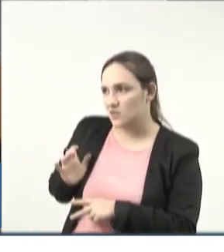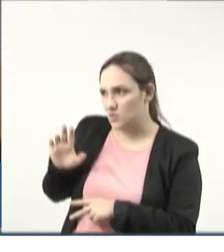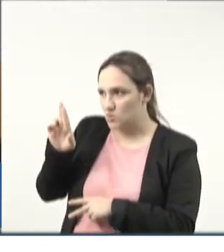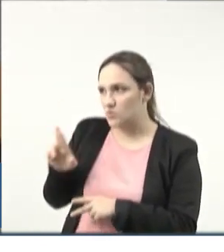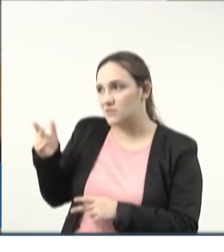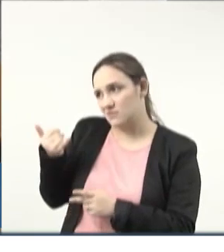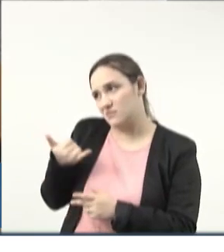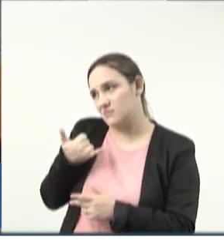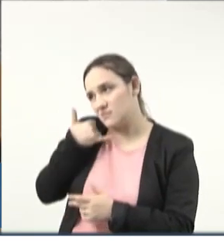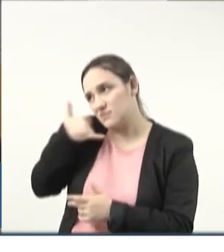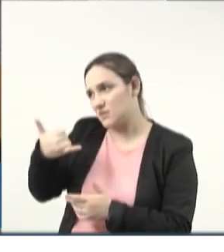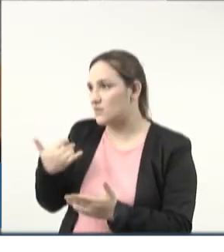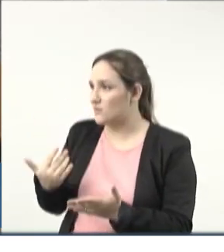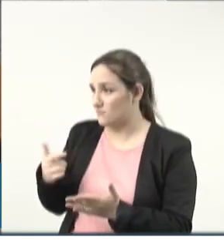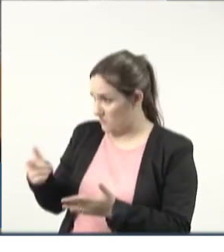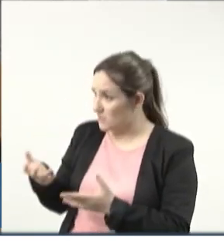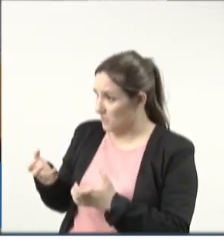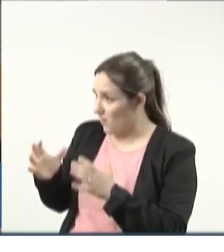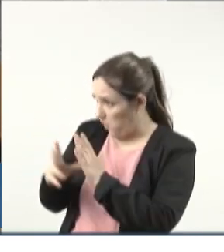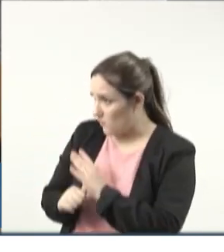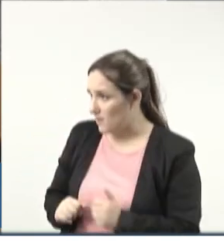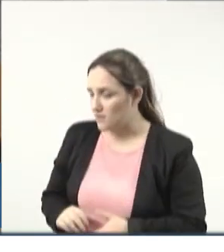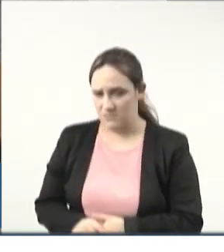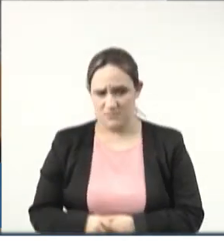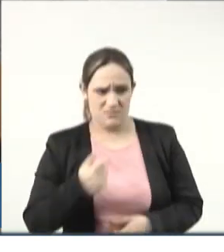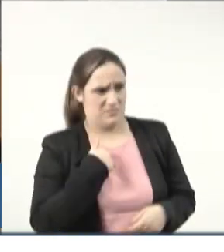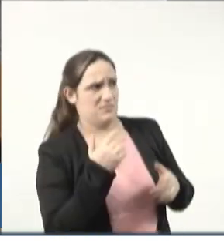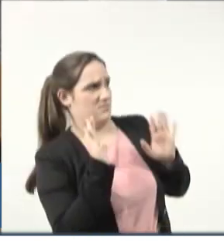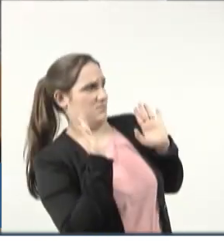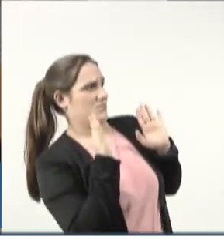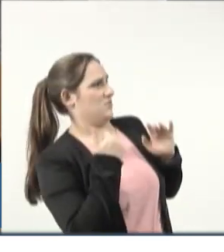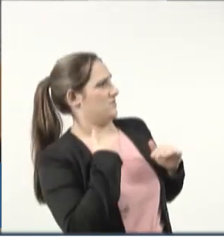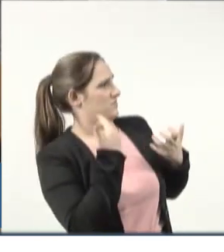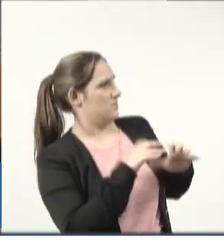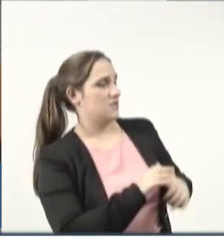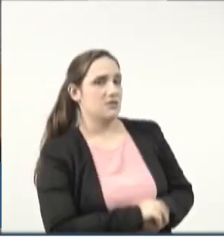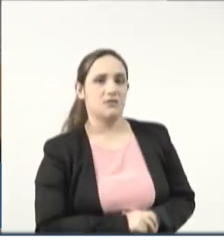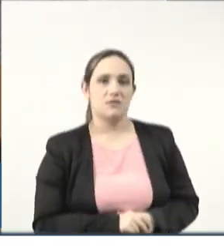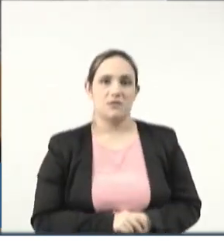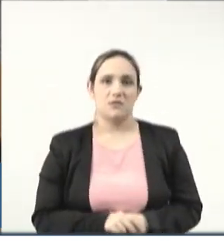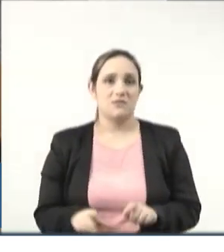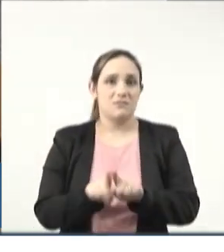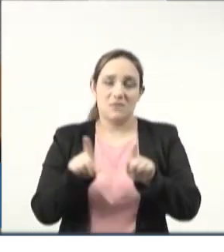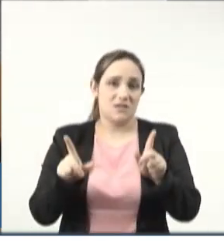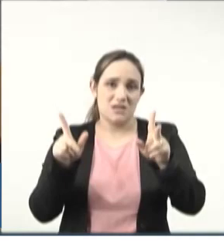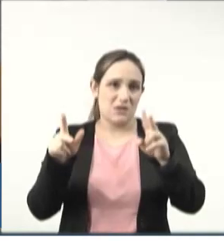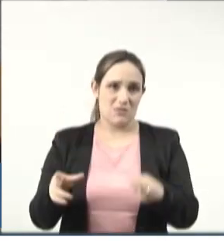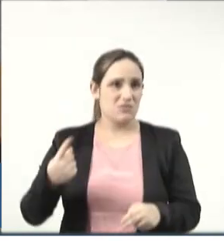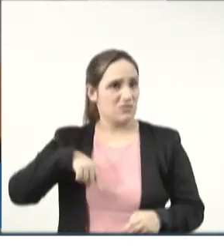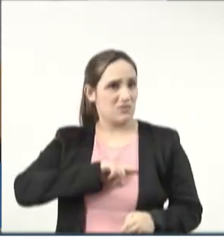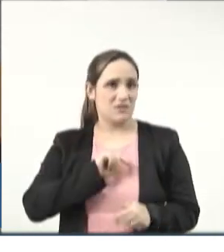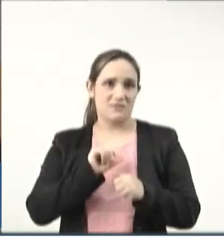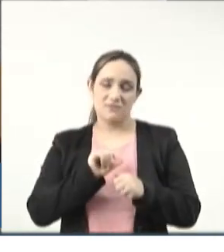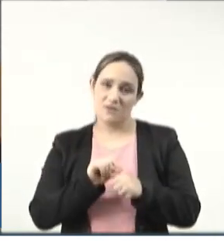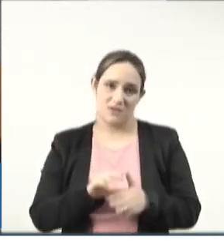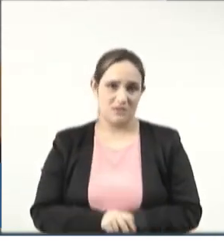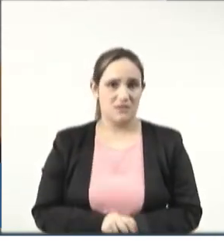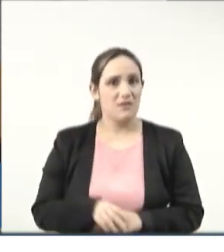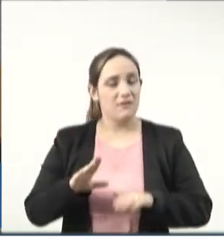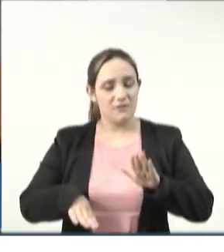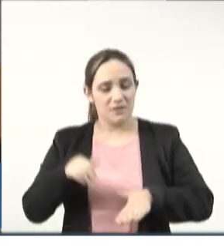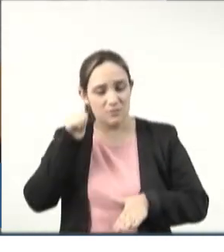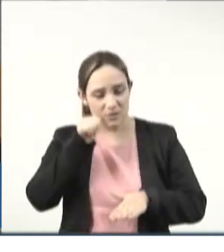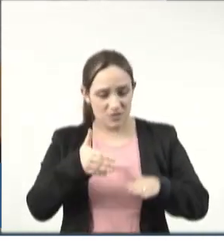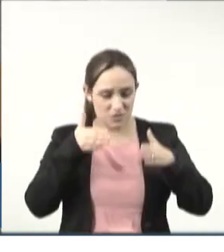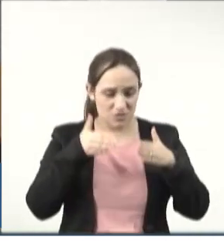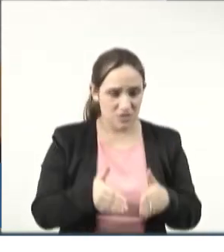celular, você estava querendo ser roubado. Não, eu não queria. Mas não é isso que a gente faz com a vítima de estupro, gente? Não é isso que a vítima, quando chega na polícia,